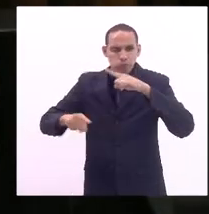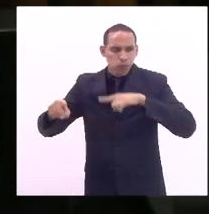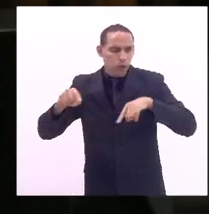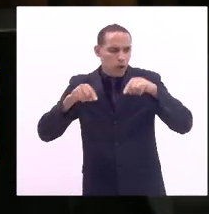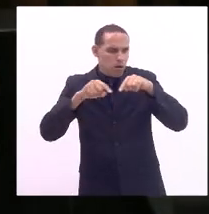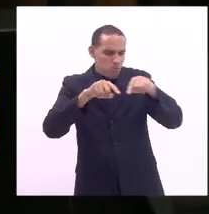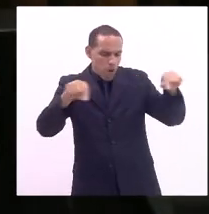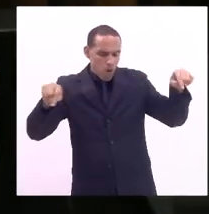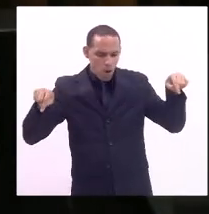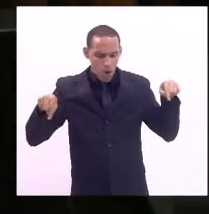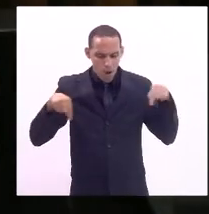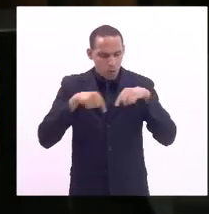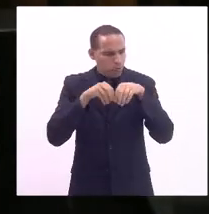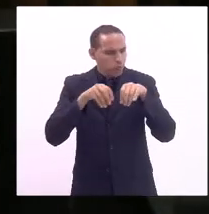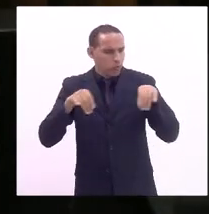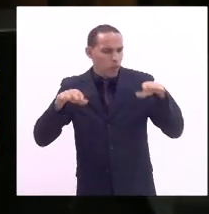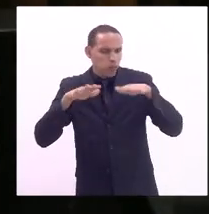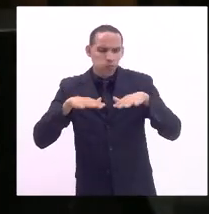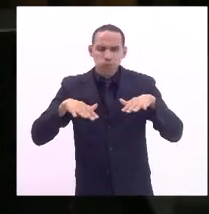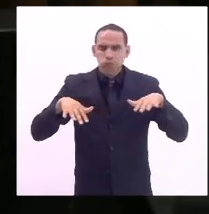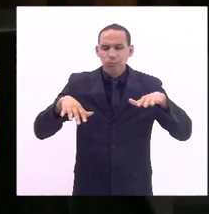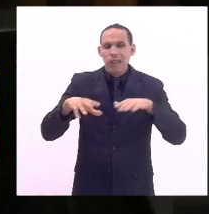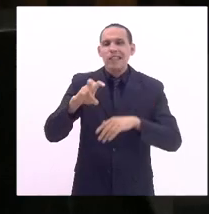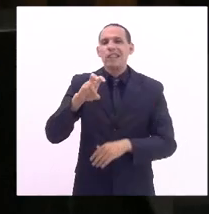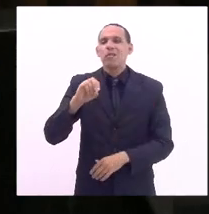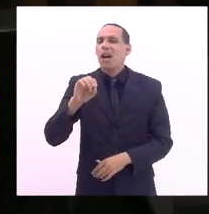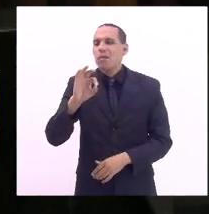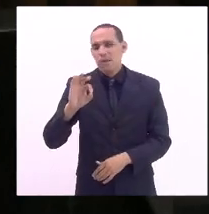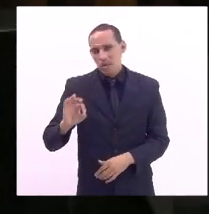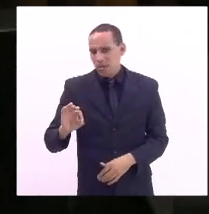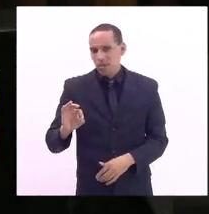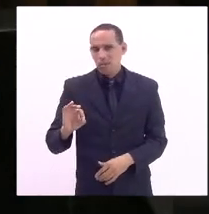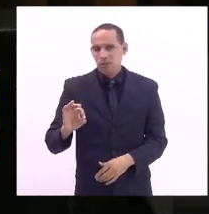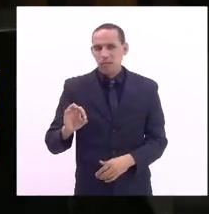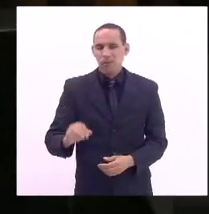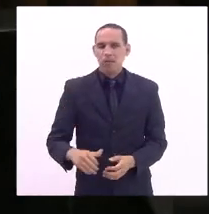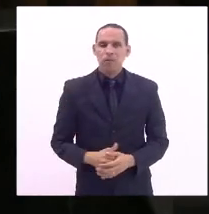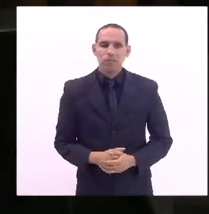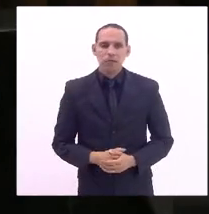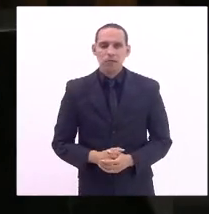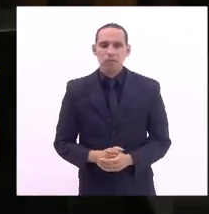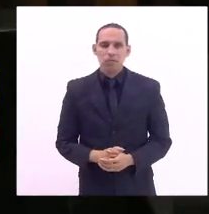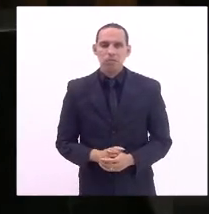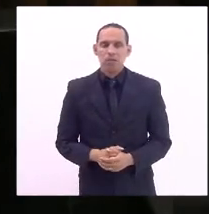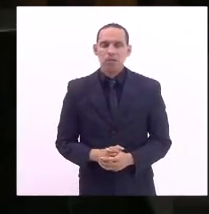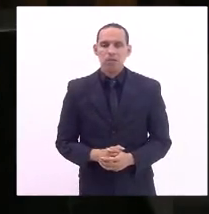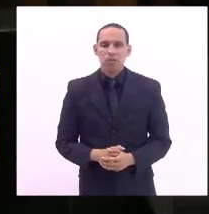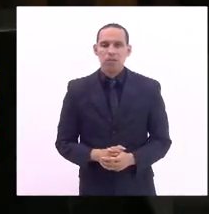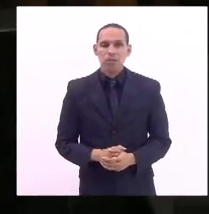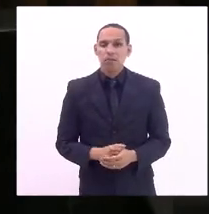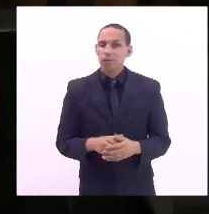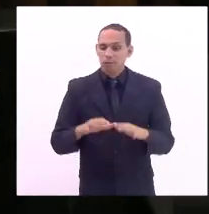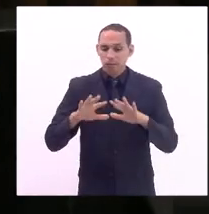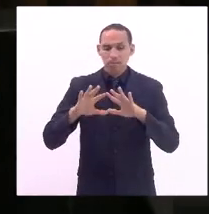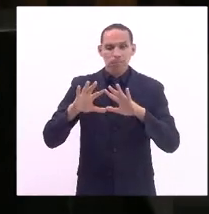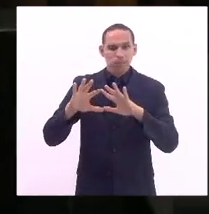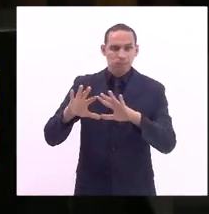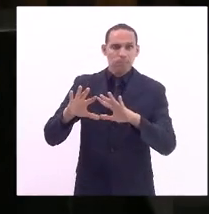territorial de, quiçá, 50% desse solo. E as milícias